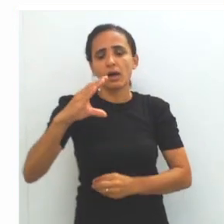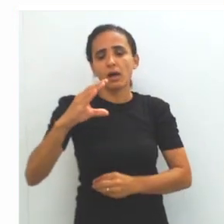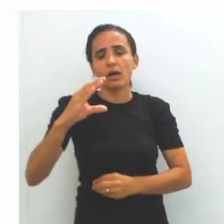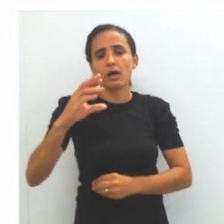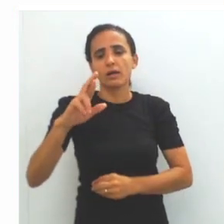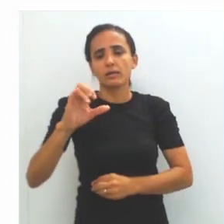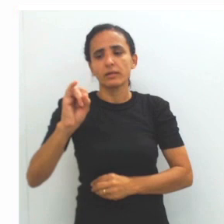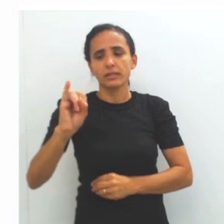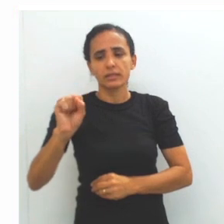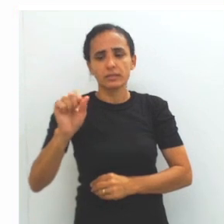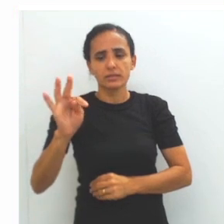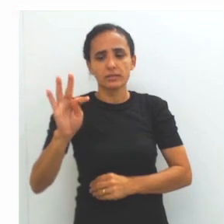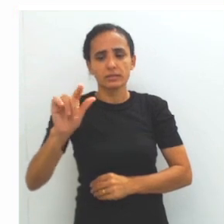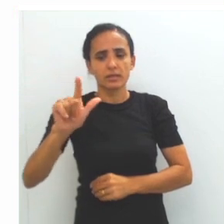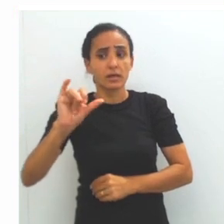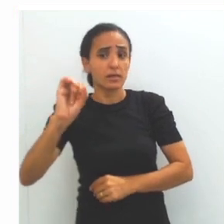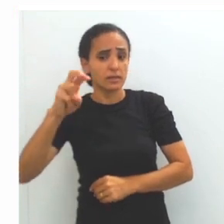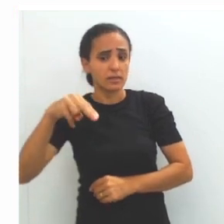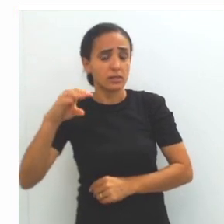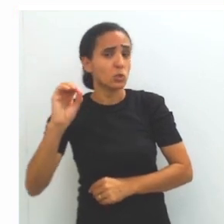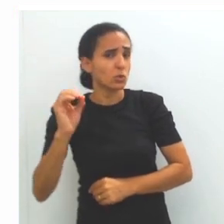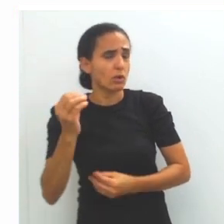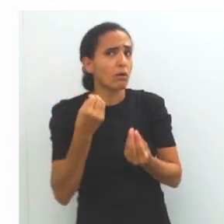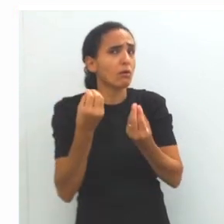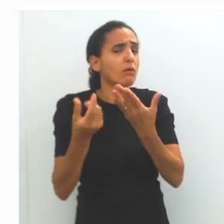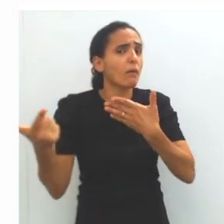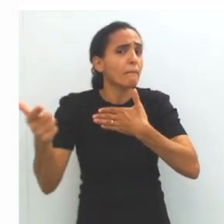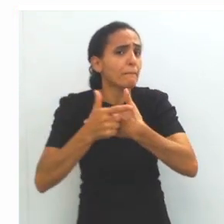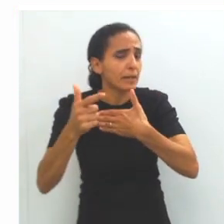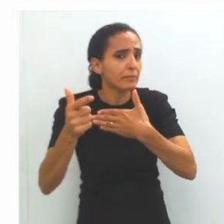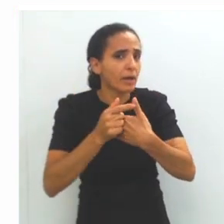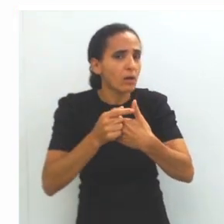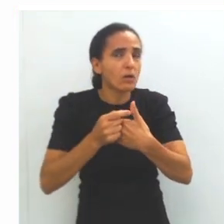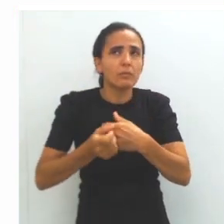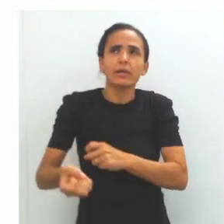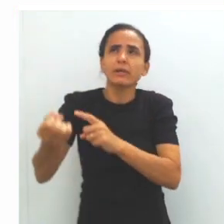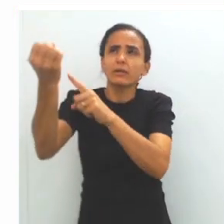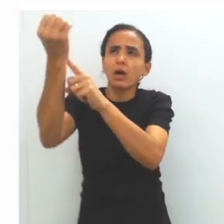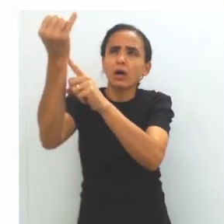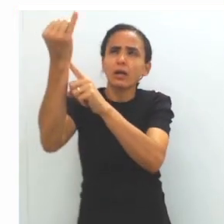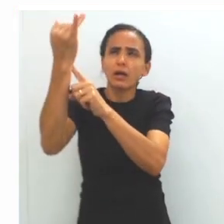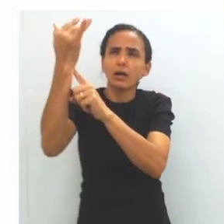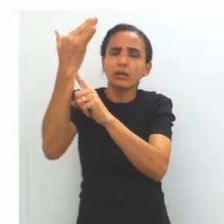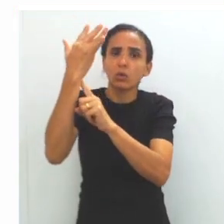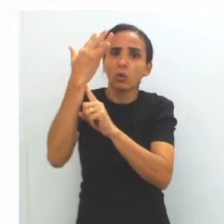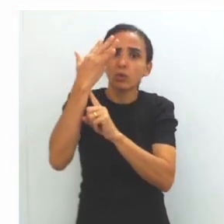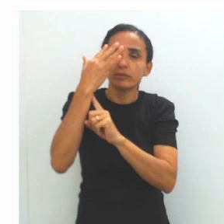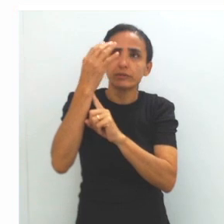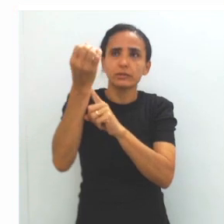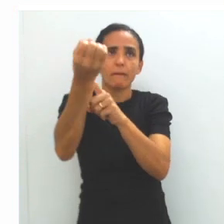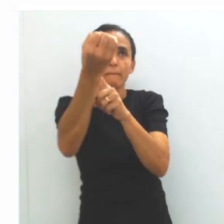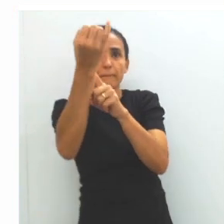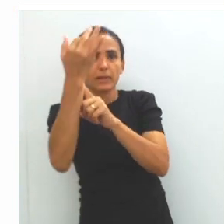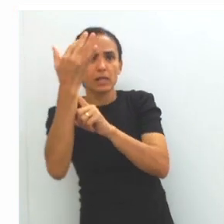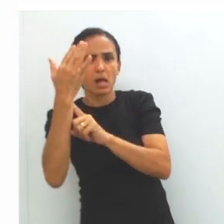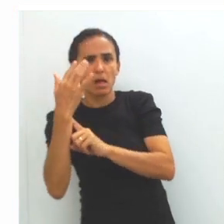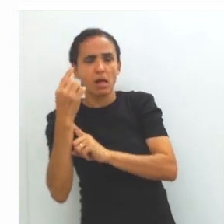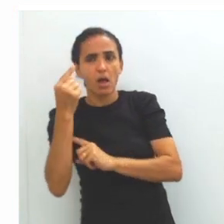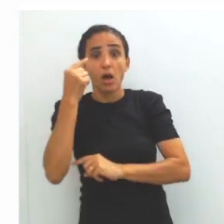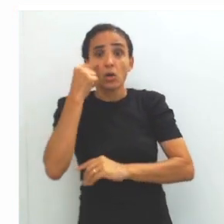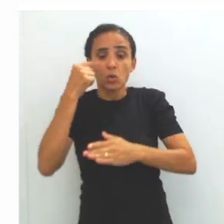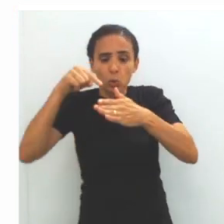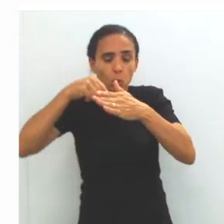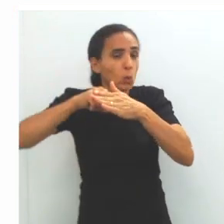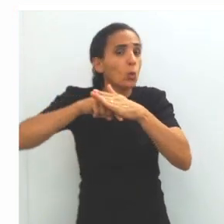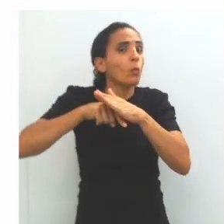cristalino. E qual é a função desse espelho? Pegar essa luz e refletir até